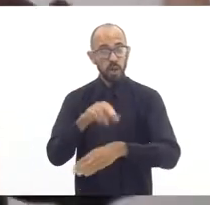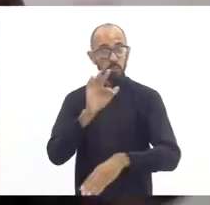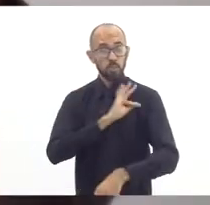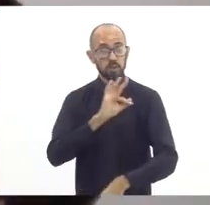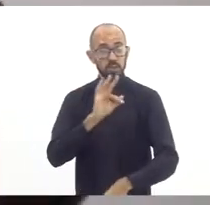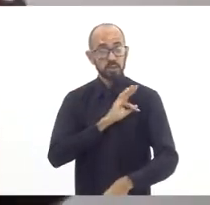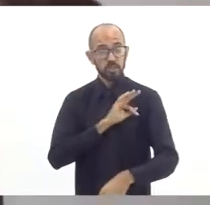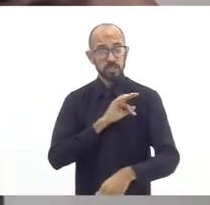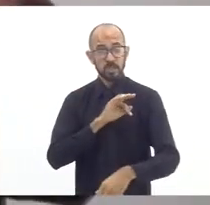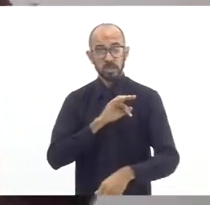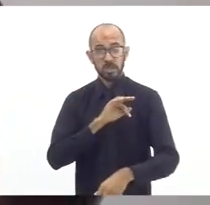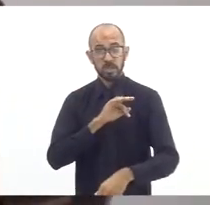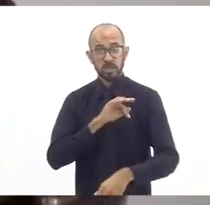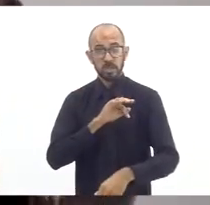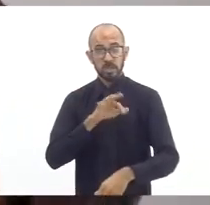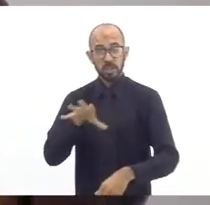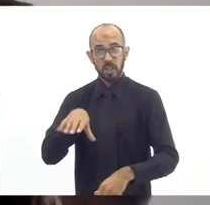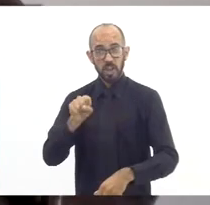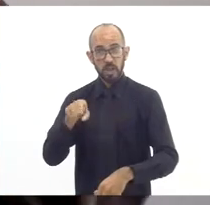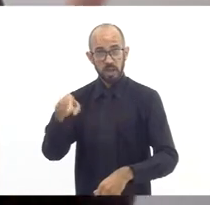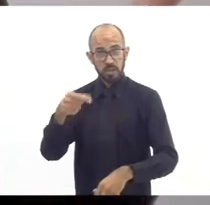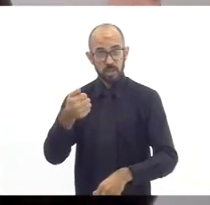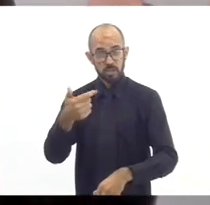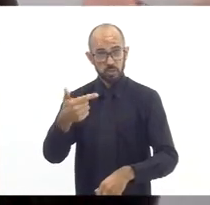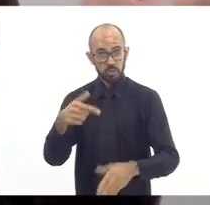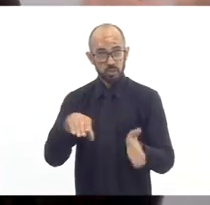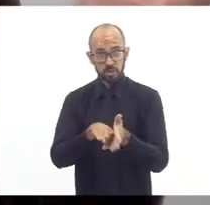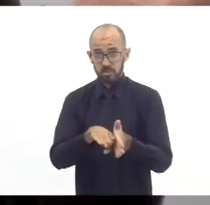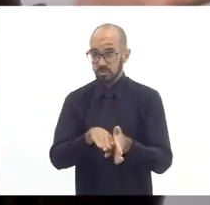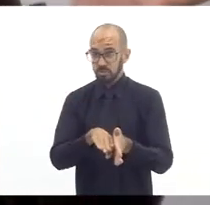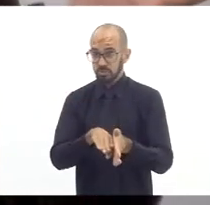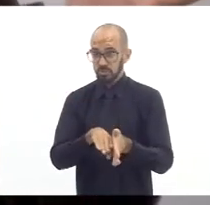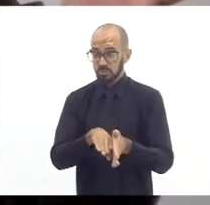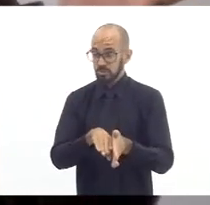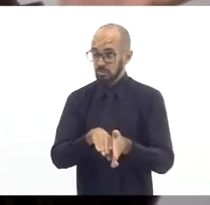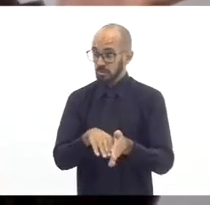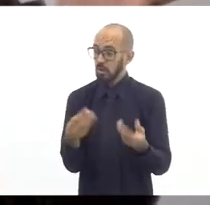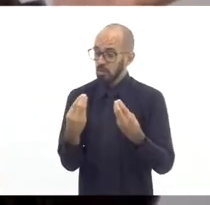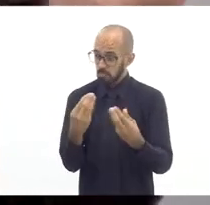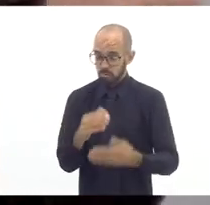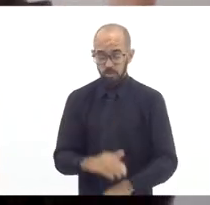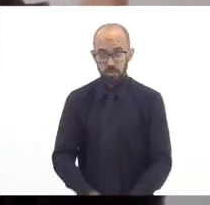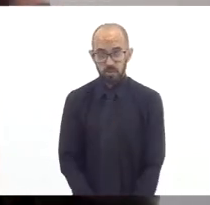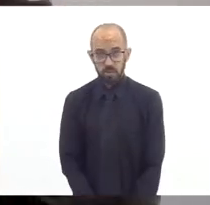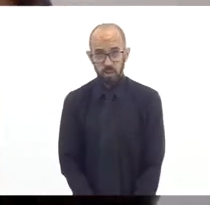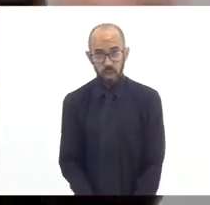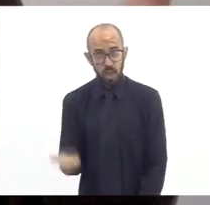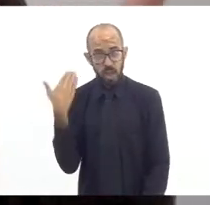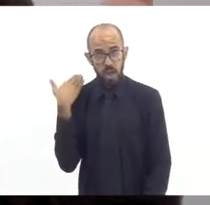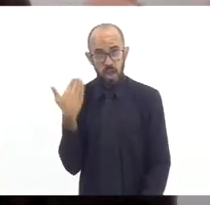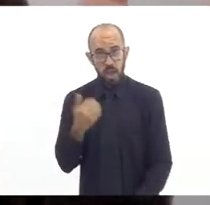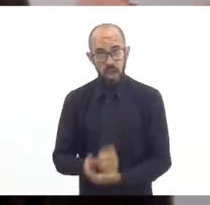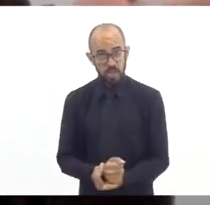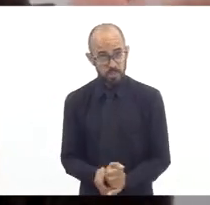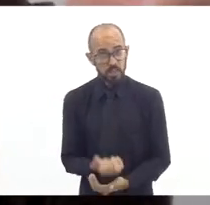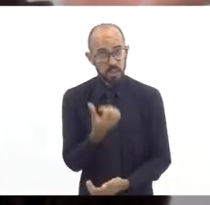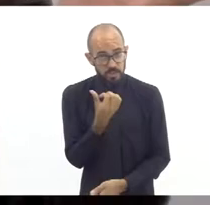intervenção, retomar essas 12 estações. Em 2020 não eram 14, deputada Marta Rocha. Eram 5, 6, hoje já são